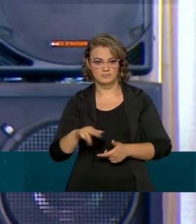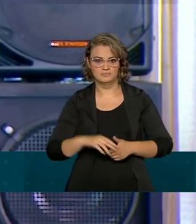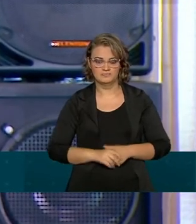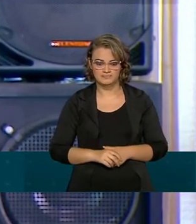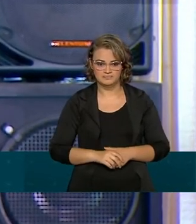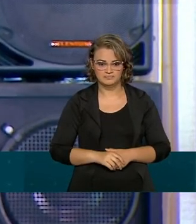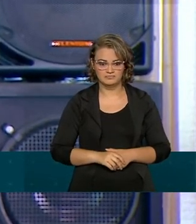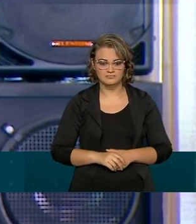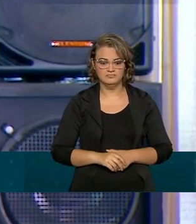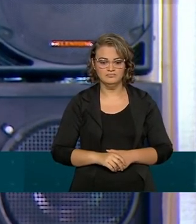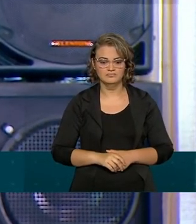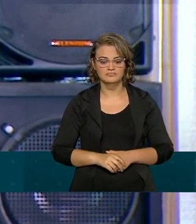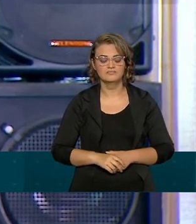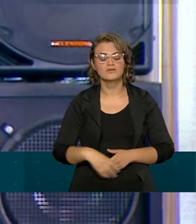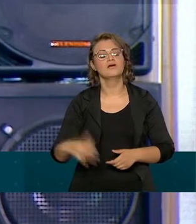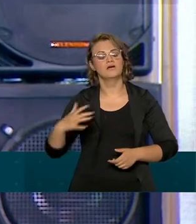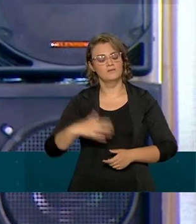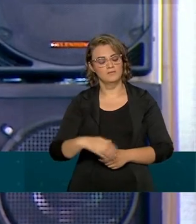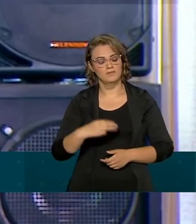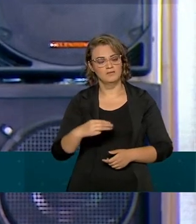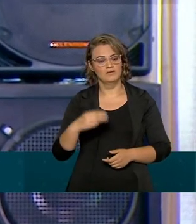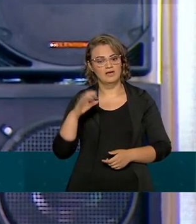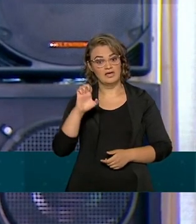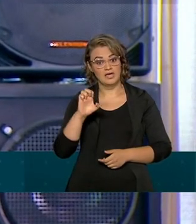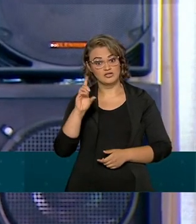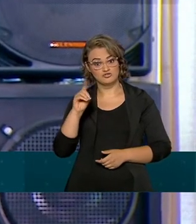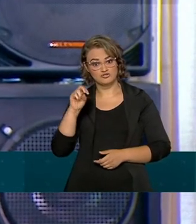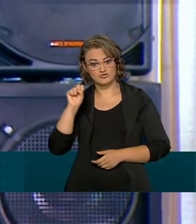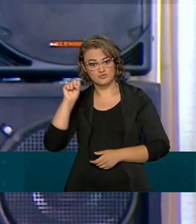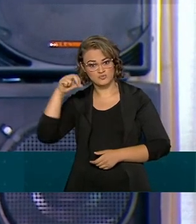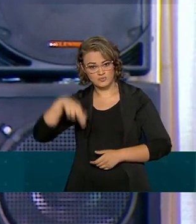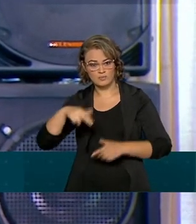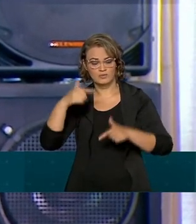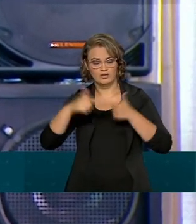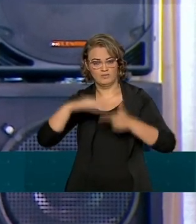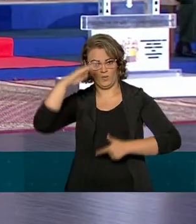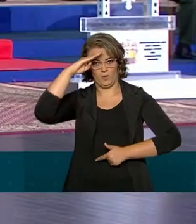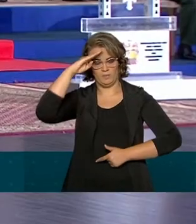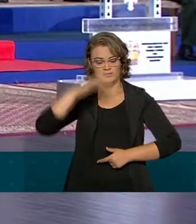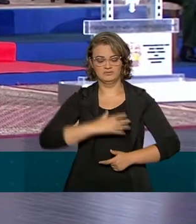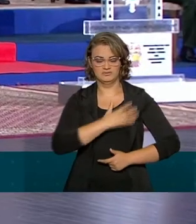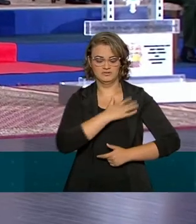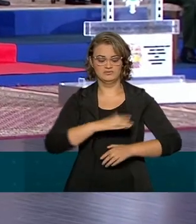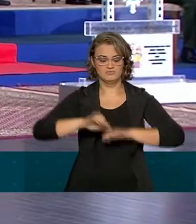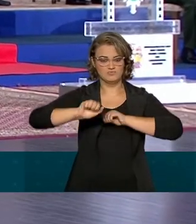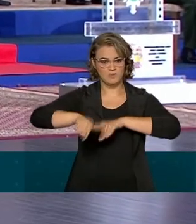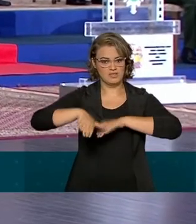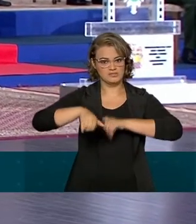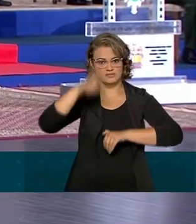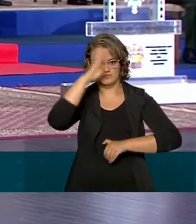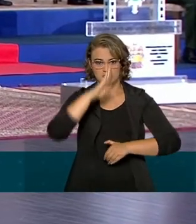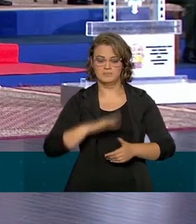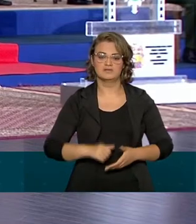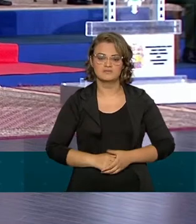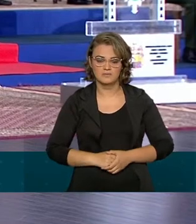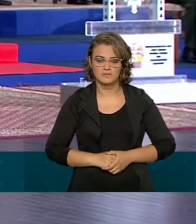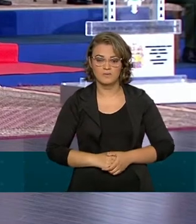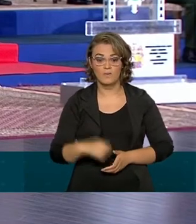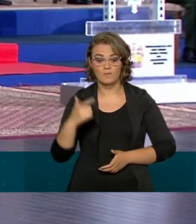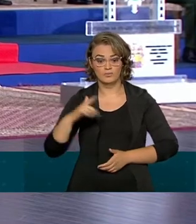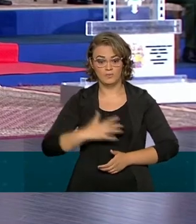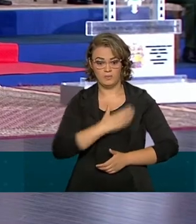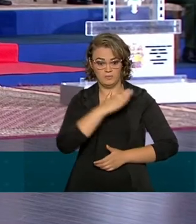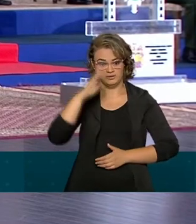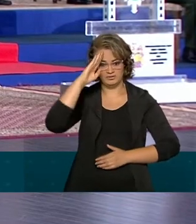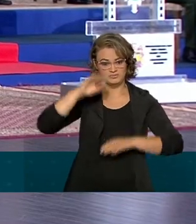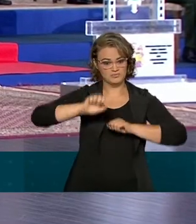república o general de exército Edson Leal Pujol comandante do exército brasileiro General de